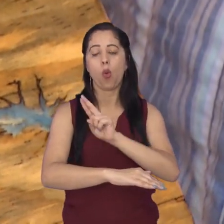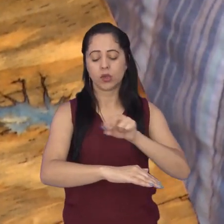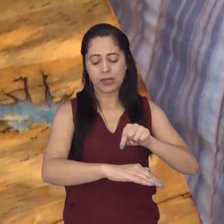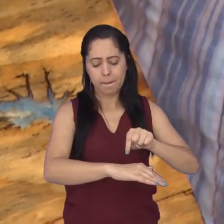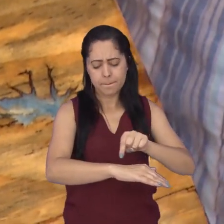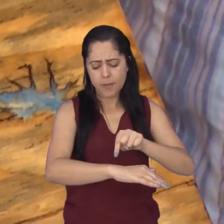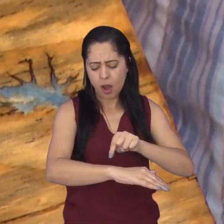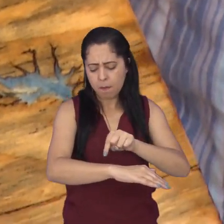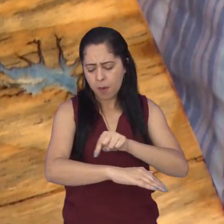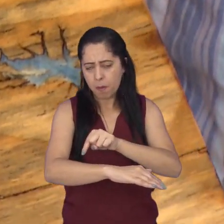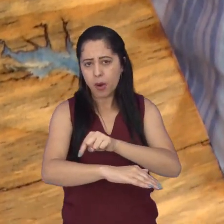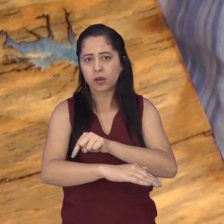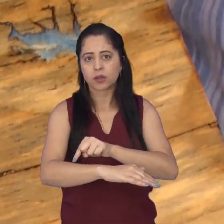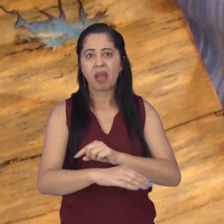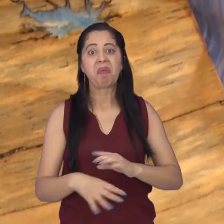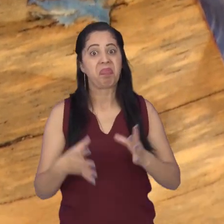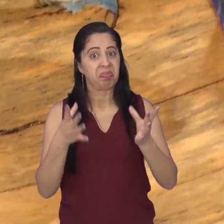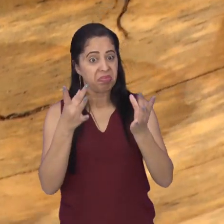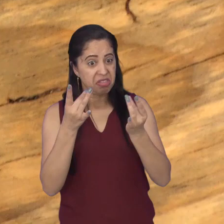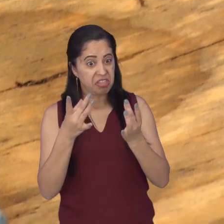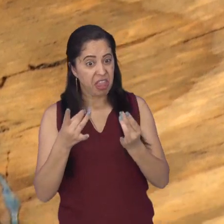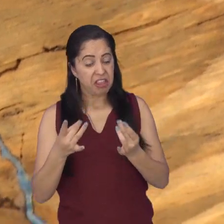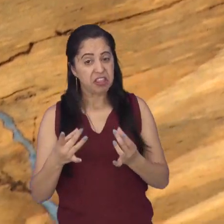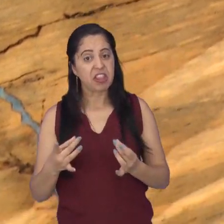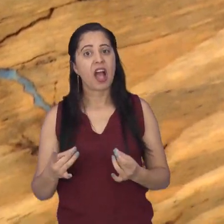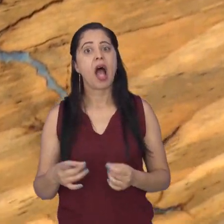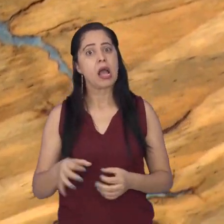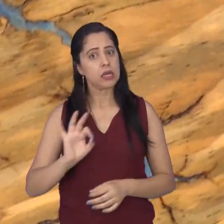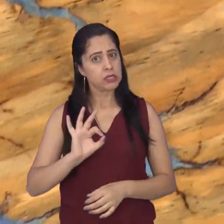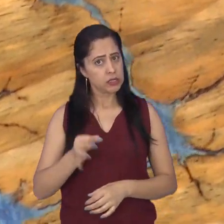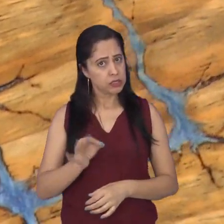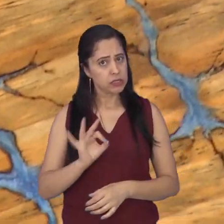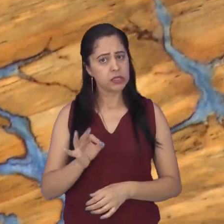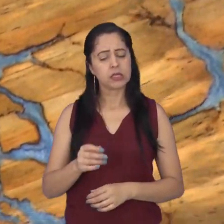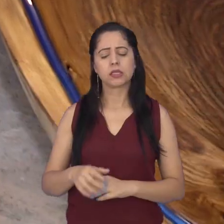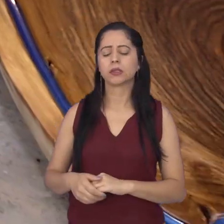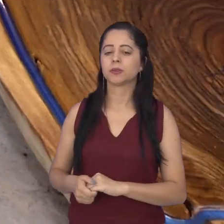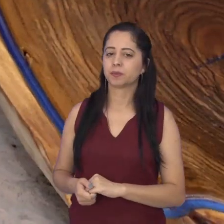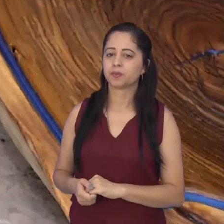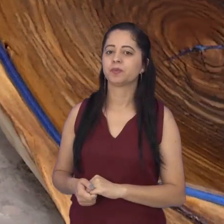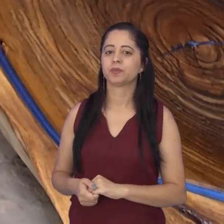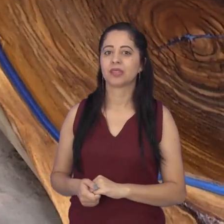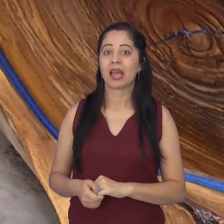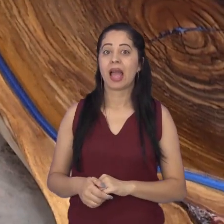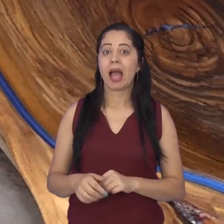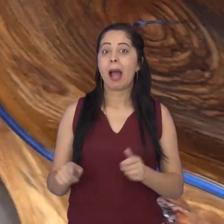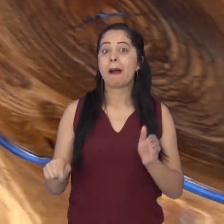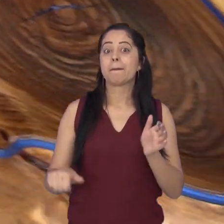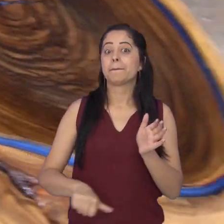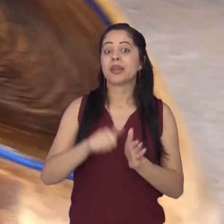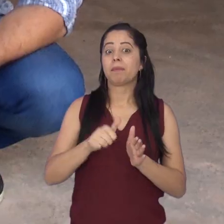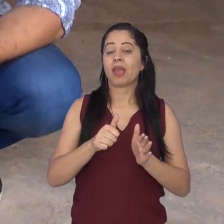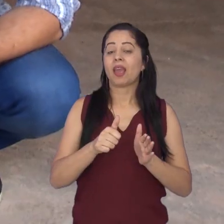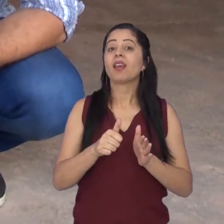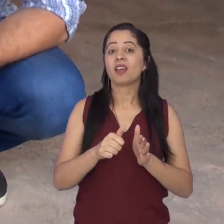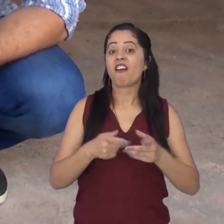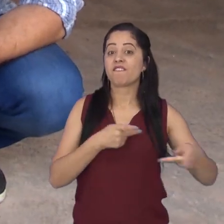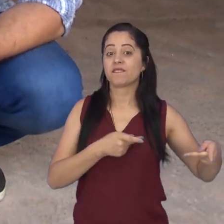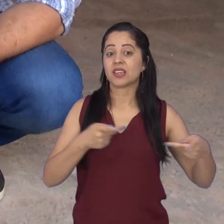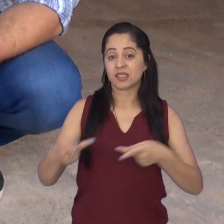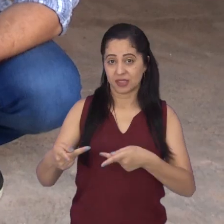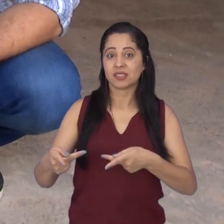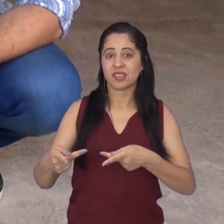seringa essa aplicação. Nossa, bem minucioso, hein? É um trabalho muito bacana. Na primeira visita que realizamos no ateliê,